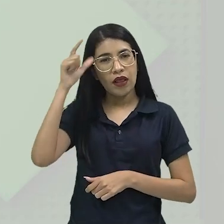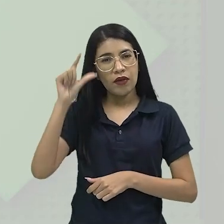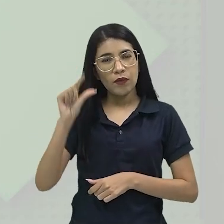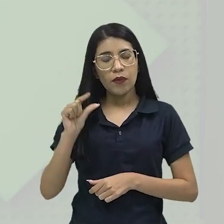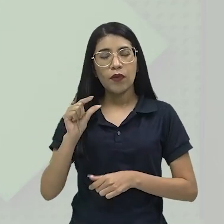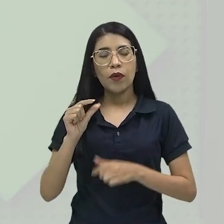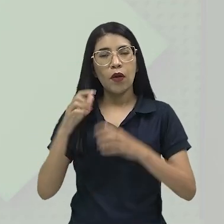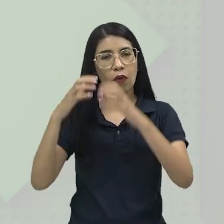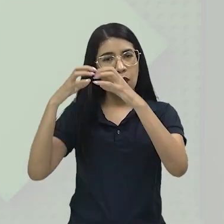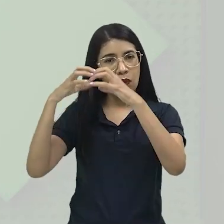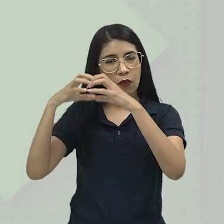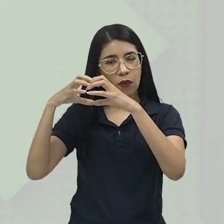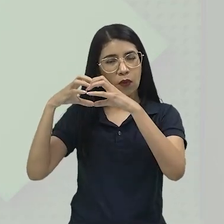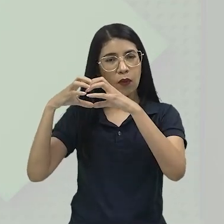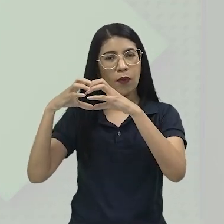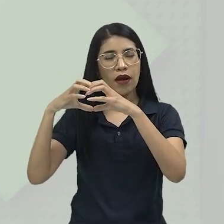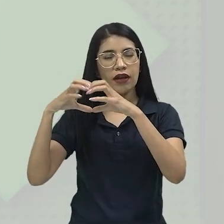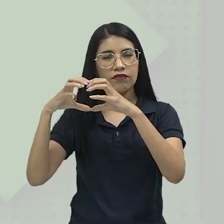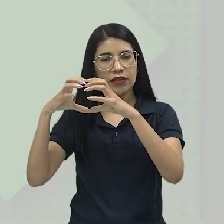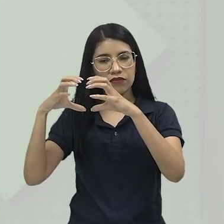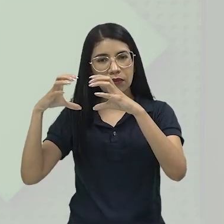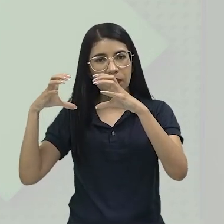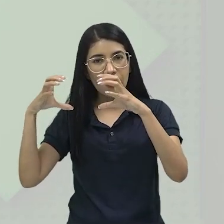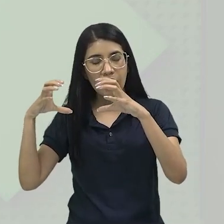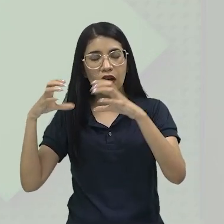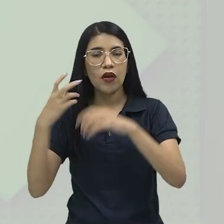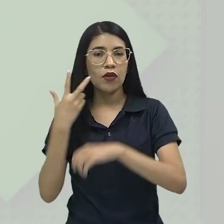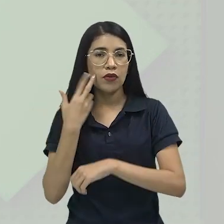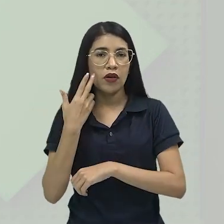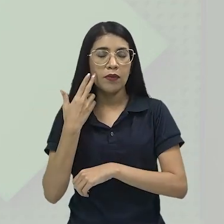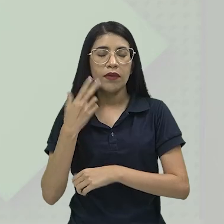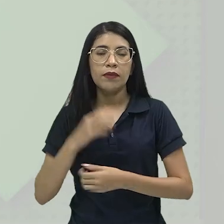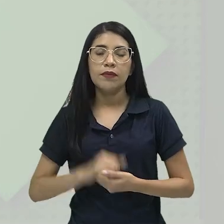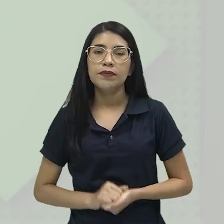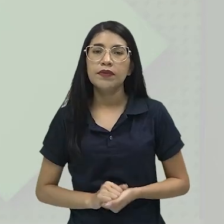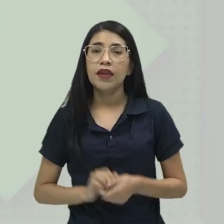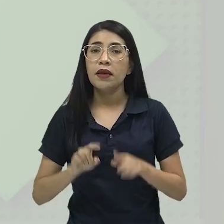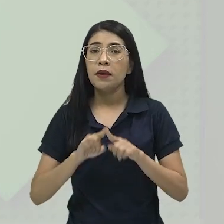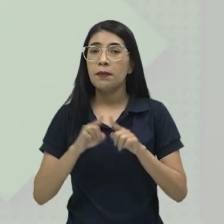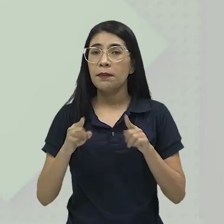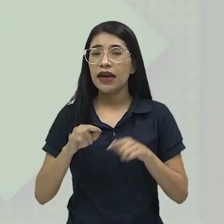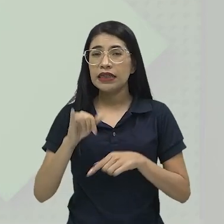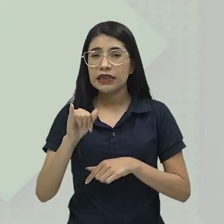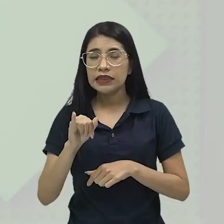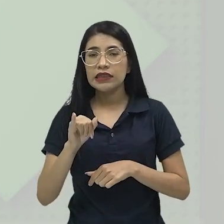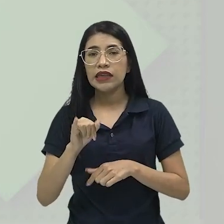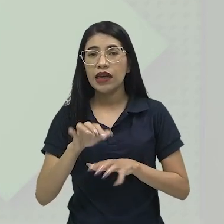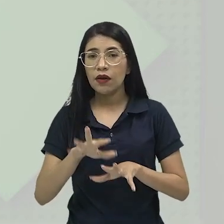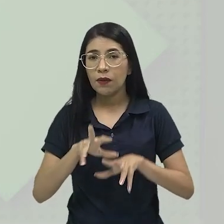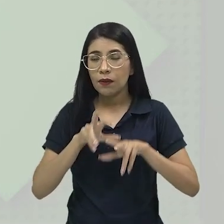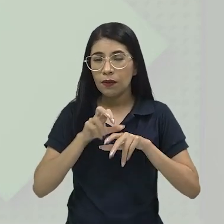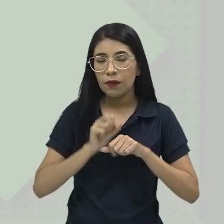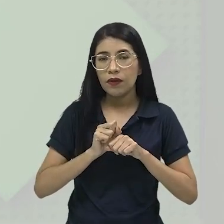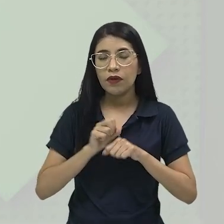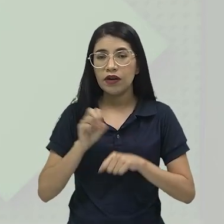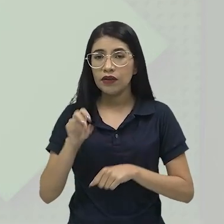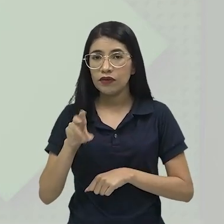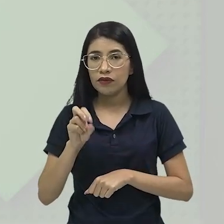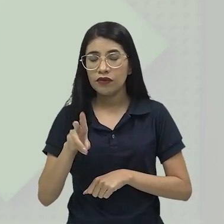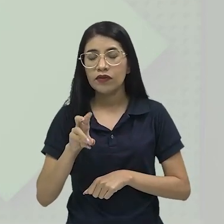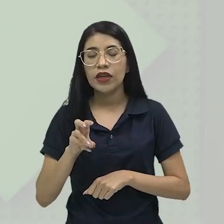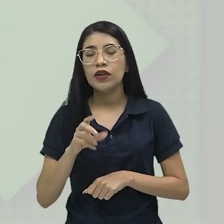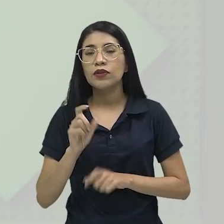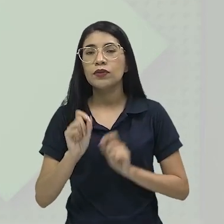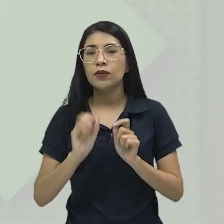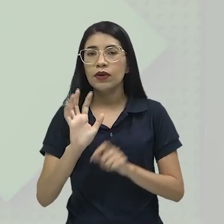desenvolver normal, o encéfalo, né, vai se desenvolver normalmente. Mas o bebê que foi atingido por esse vírus, ele vai ter